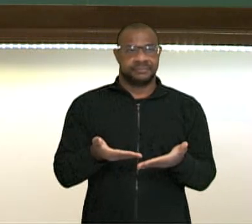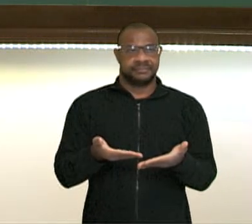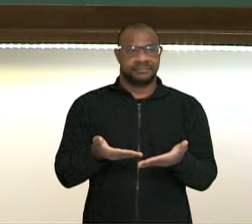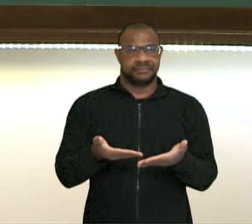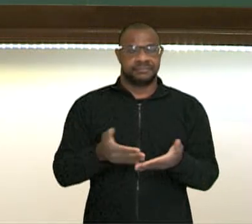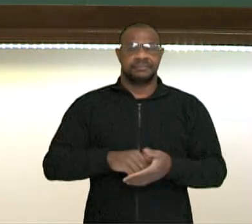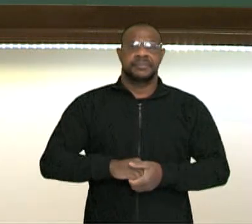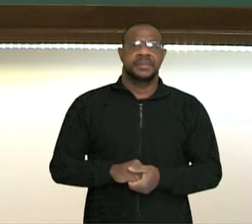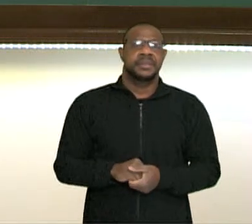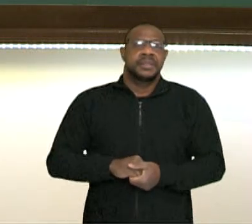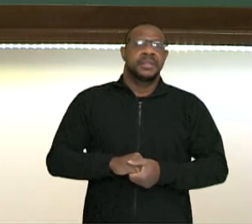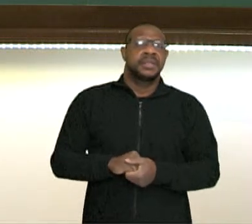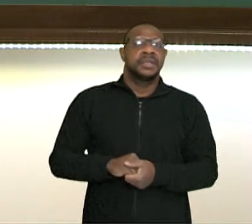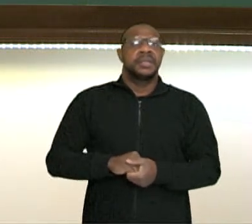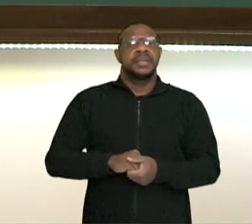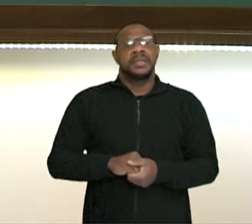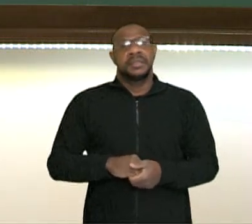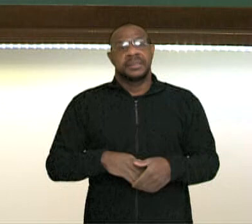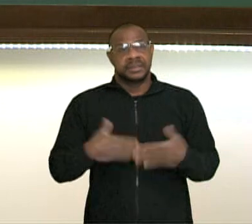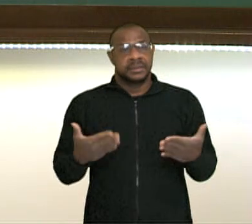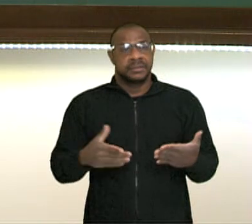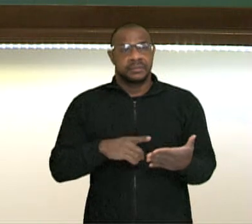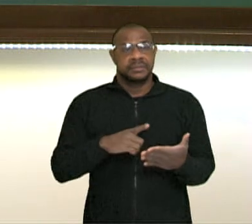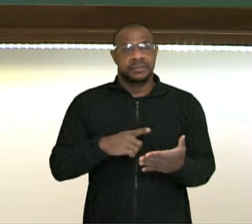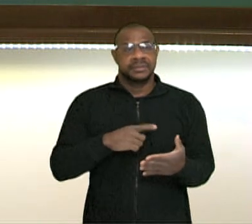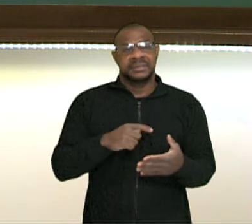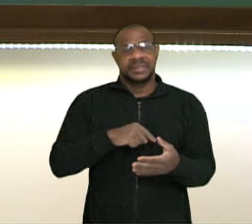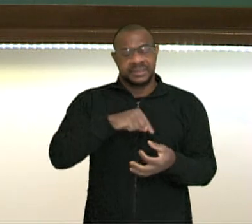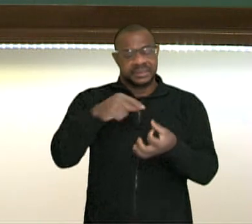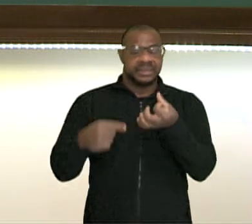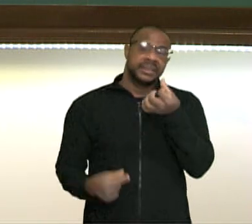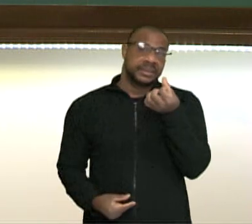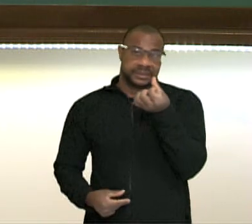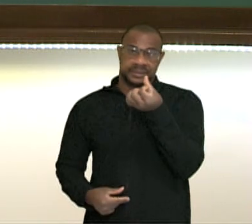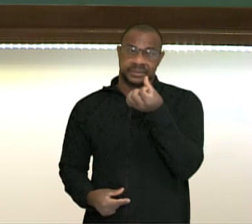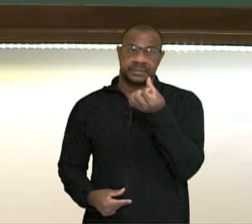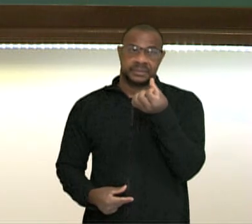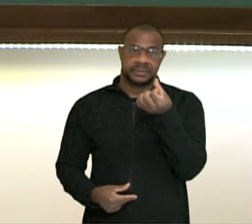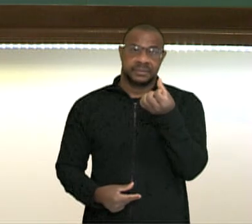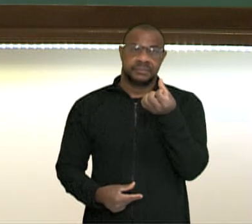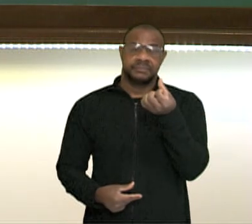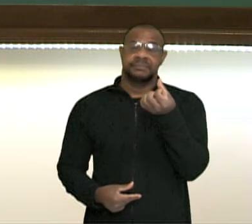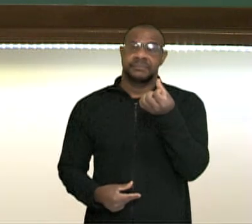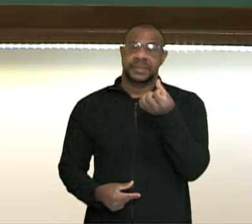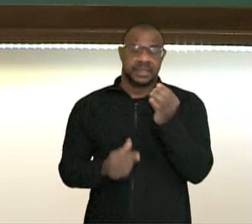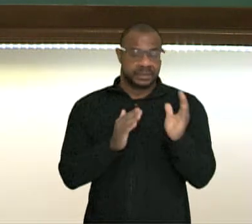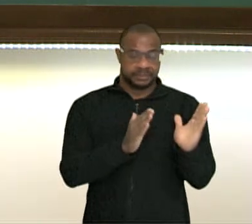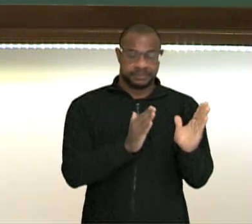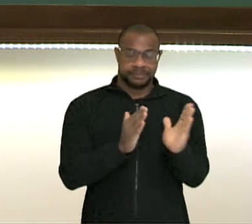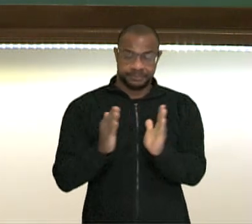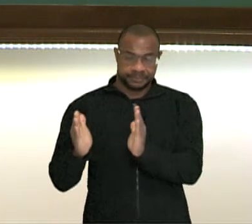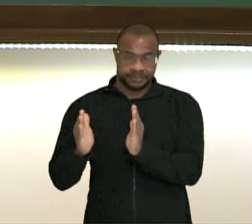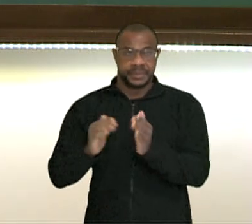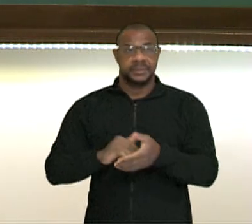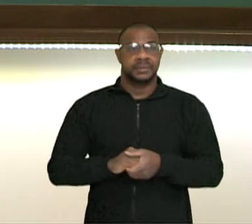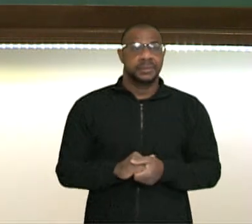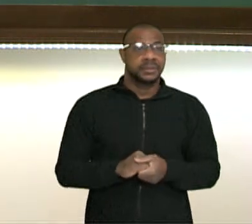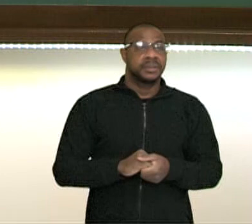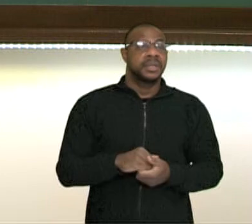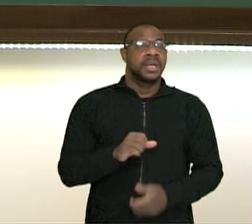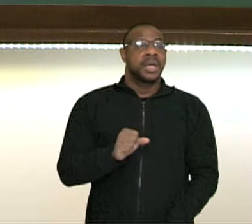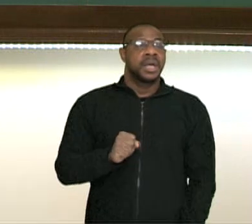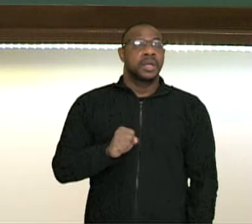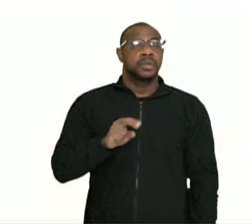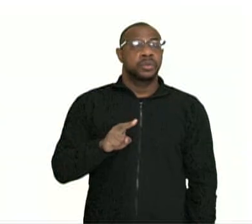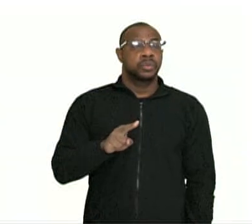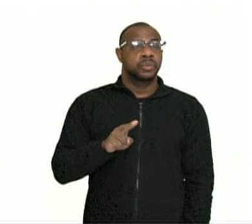Então, fechando o indicativo, eu sei que eu tenho 6 tempos do modo indicativo. Do modo